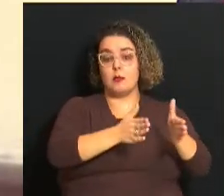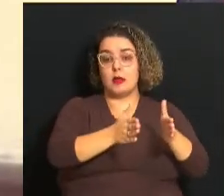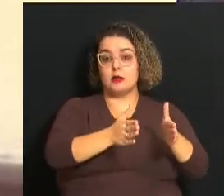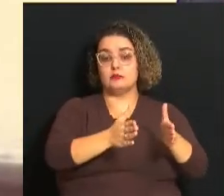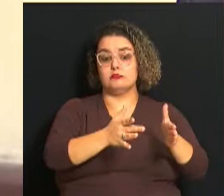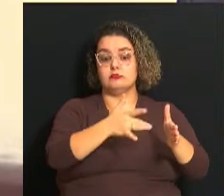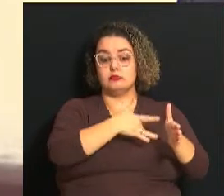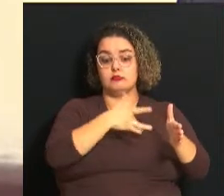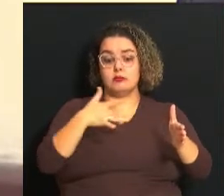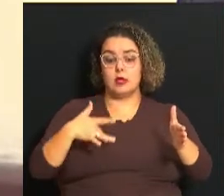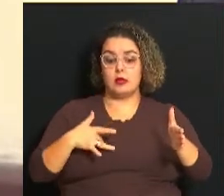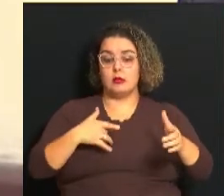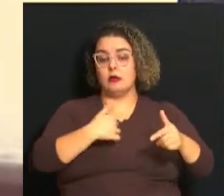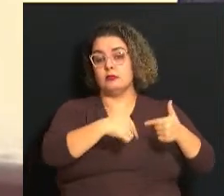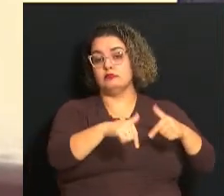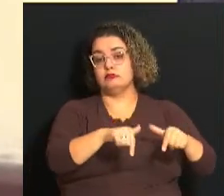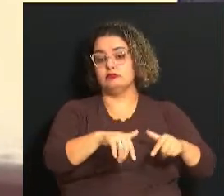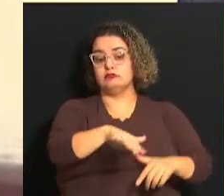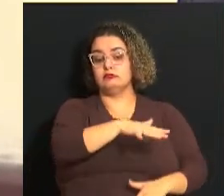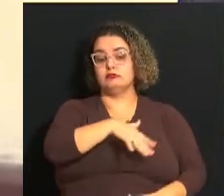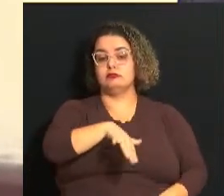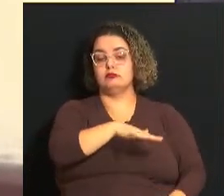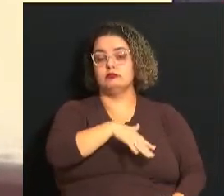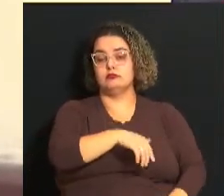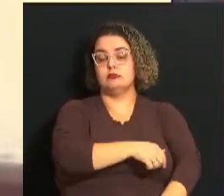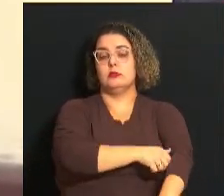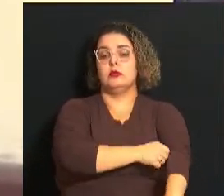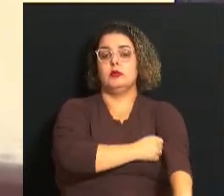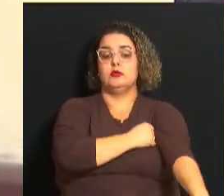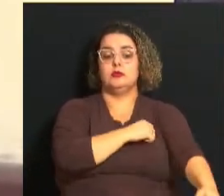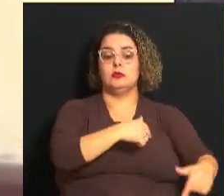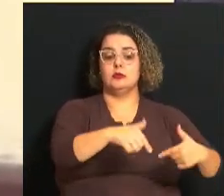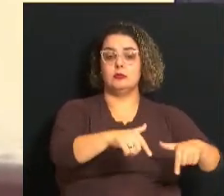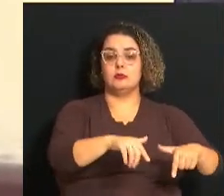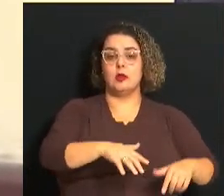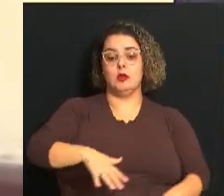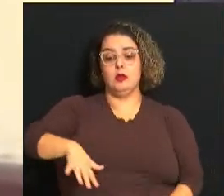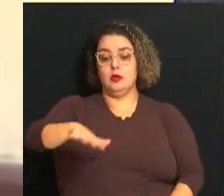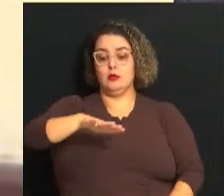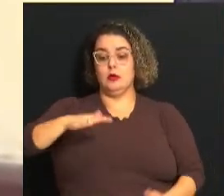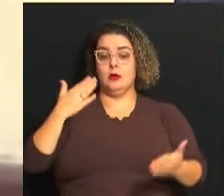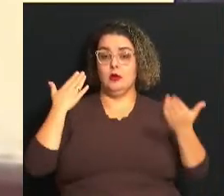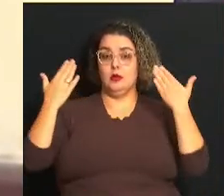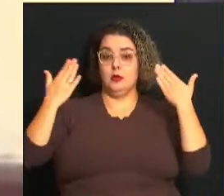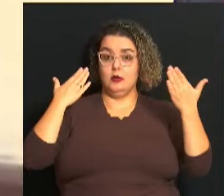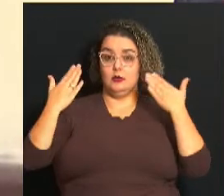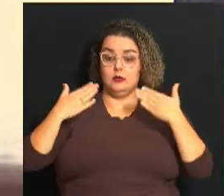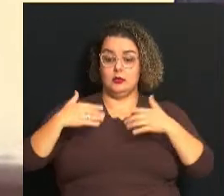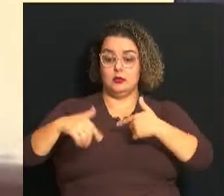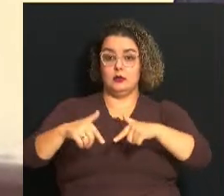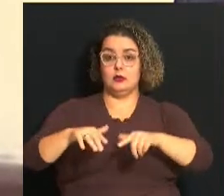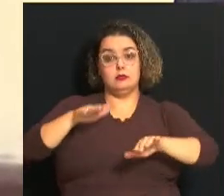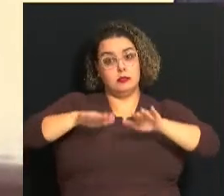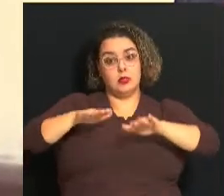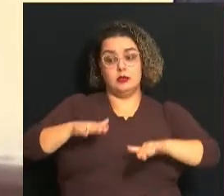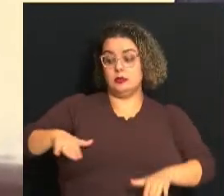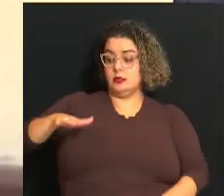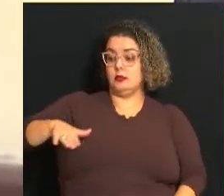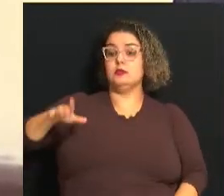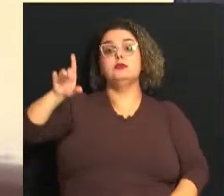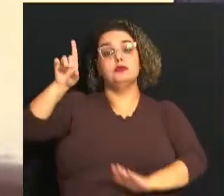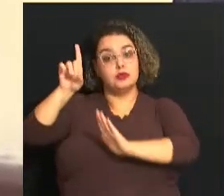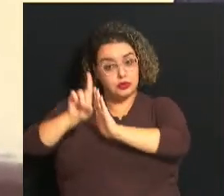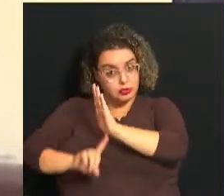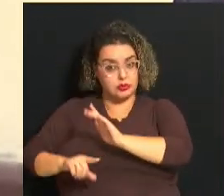saúde do trabalho né no campo da saúde do Trabalhador outra hora na psicologia do trabalho ou às vezes no direito dos